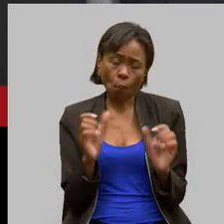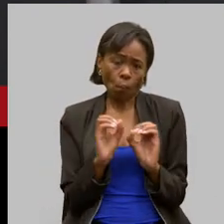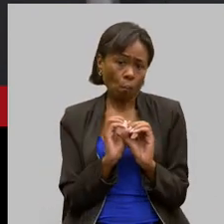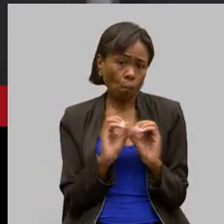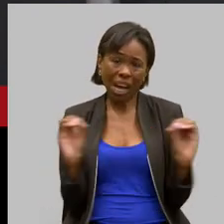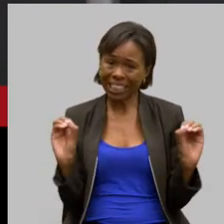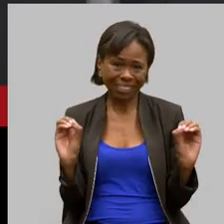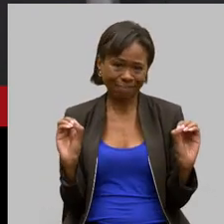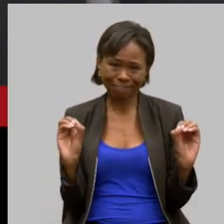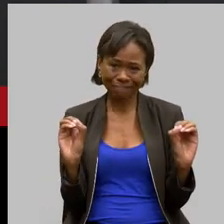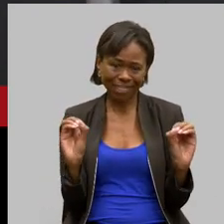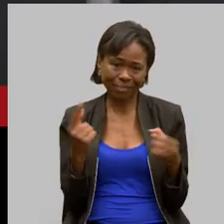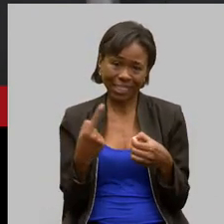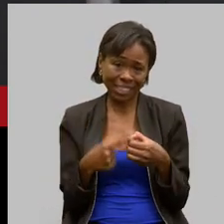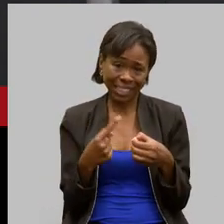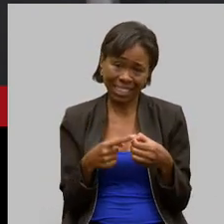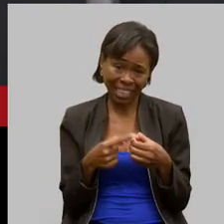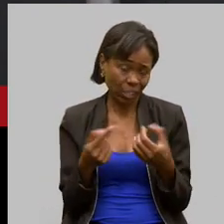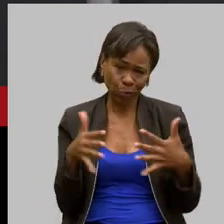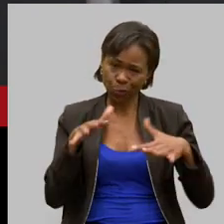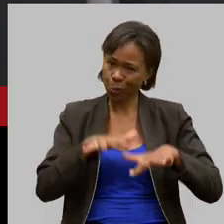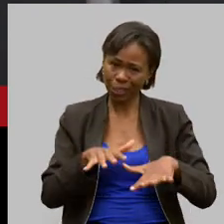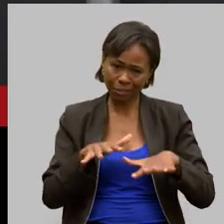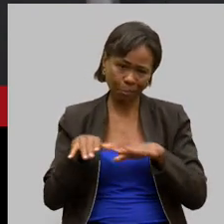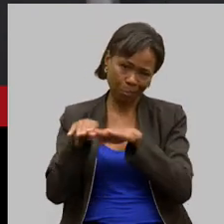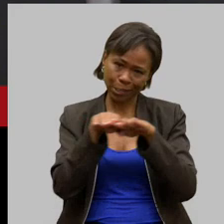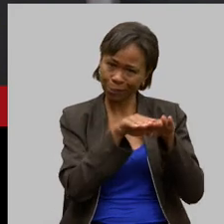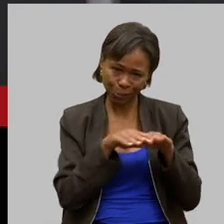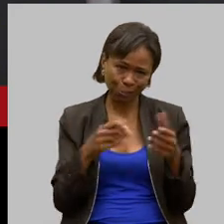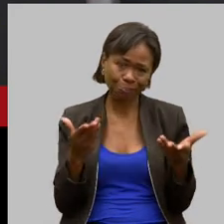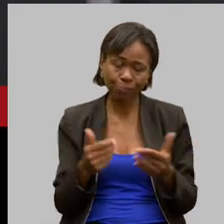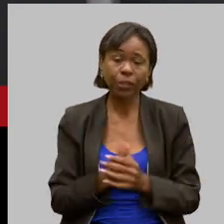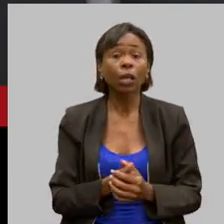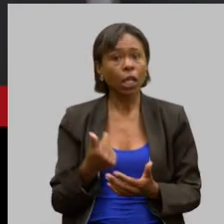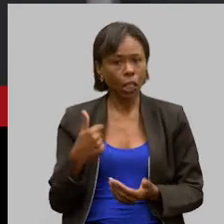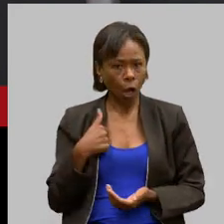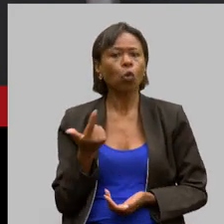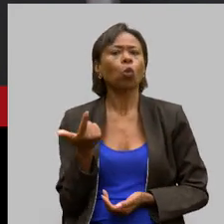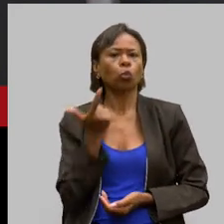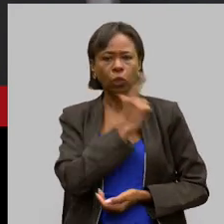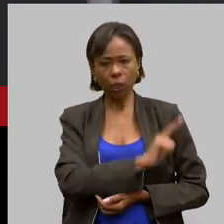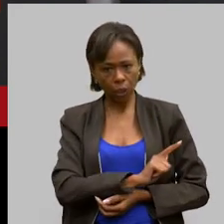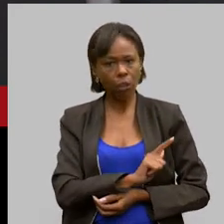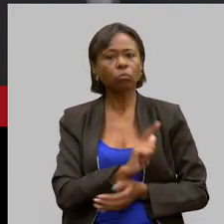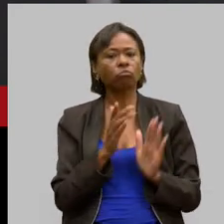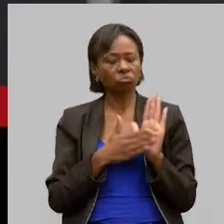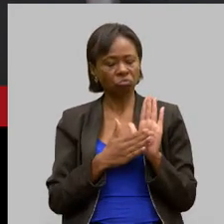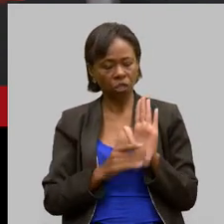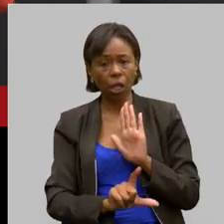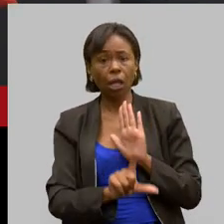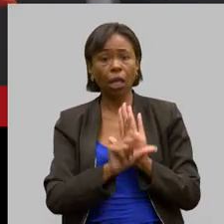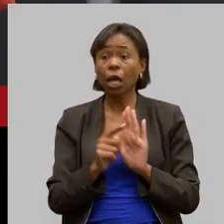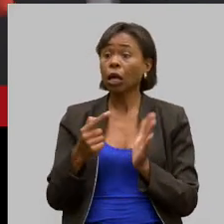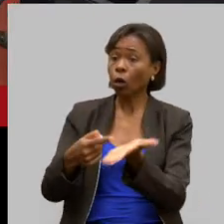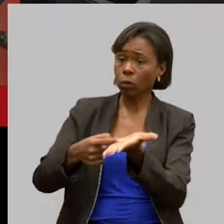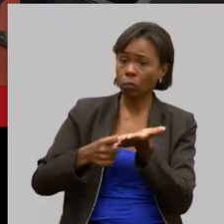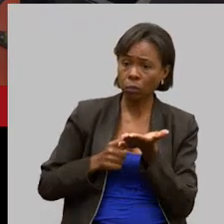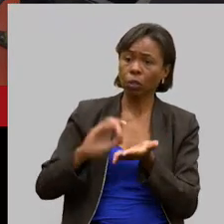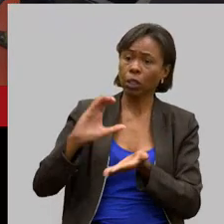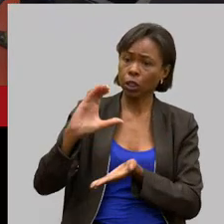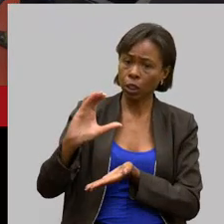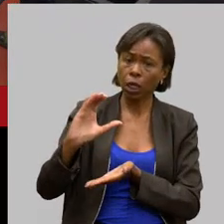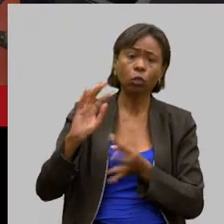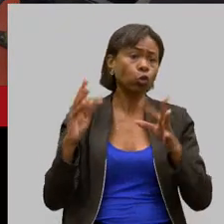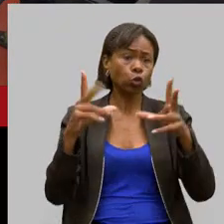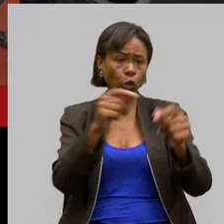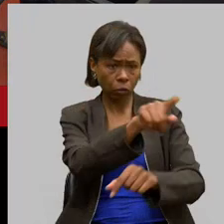seja de fato uma cidade para todos então a gente conseguiu fazer isso hoje só Presidente quero fazer um convite ao Cristiano e a todos aqui presentes pra gente